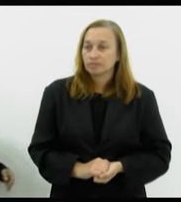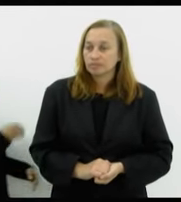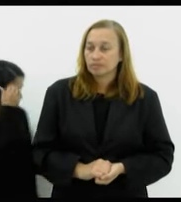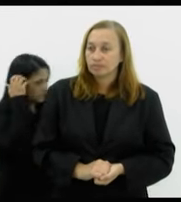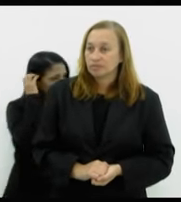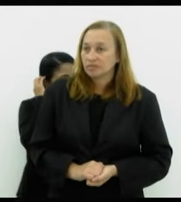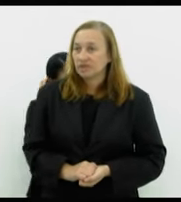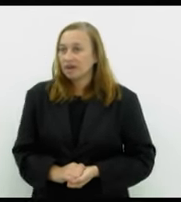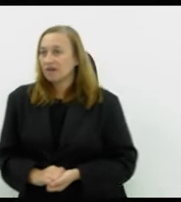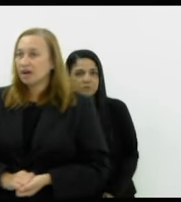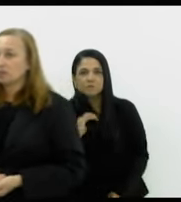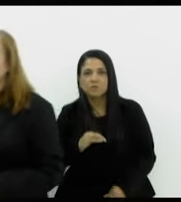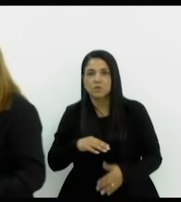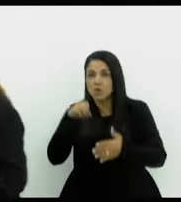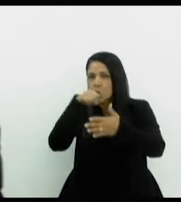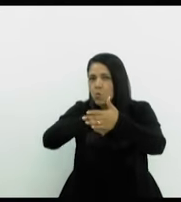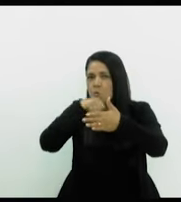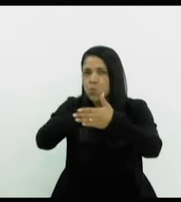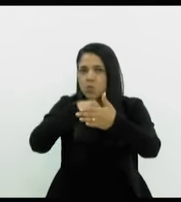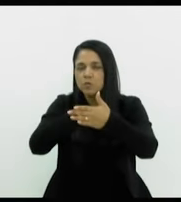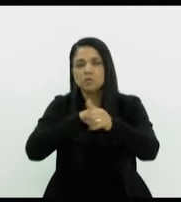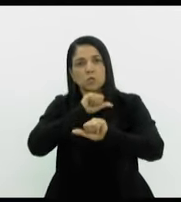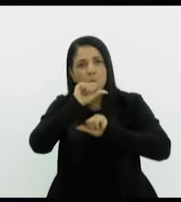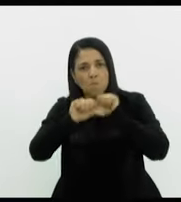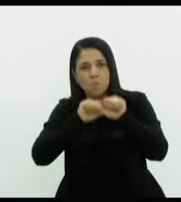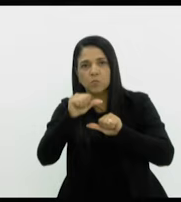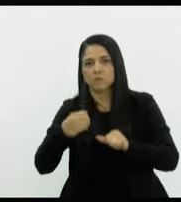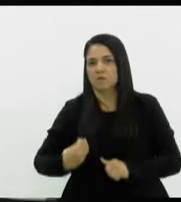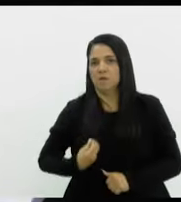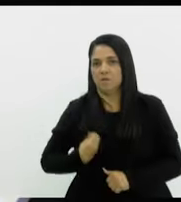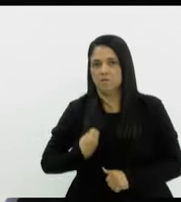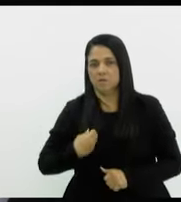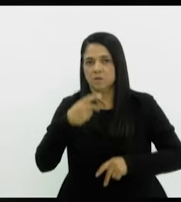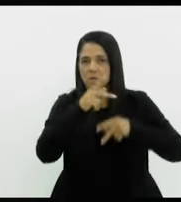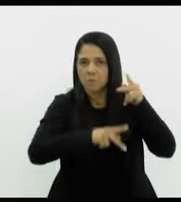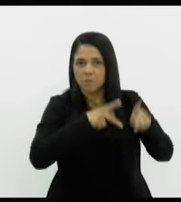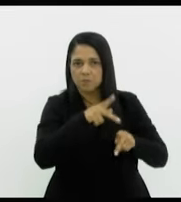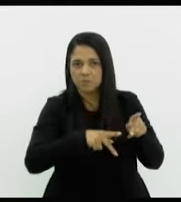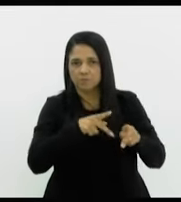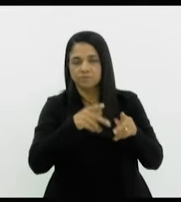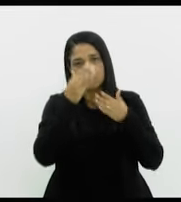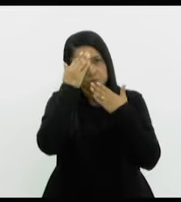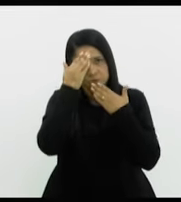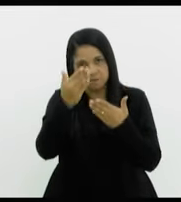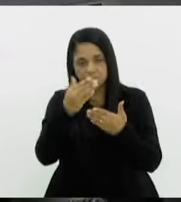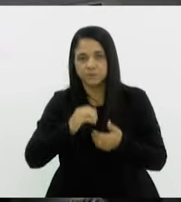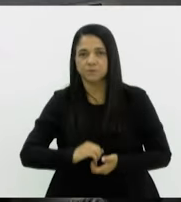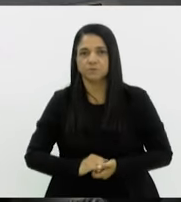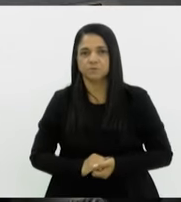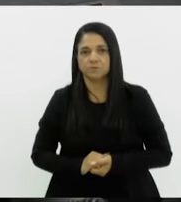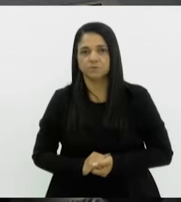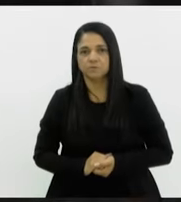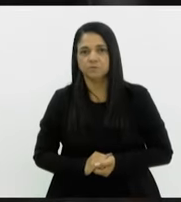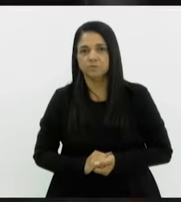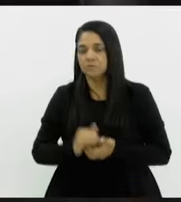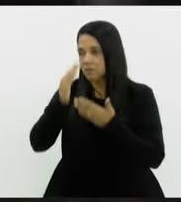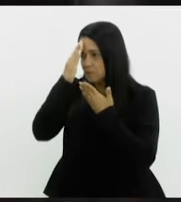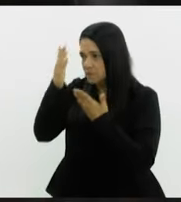lutas que efetivamente mudem a vida do nosso povo. Obrigado.